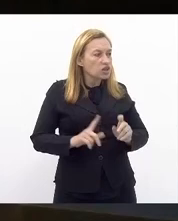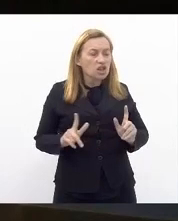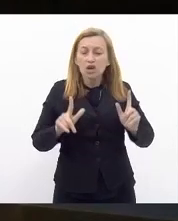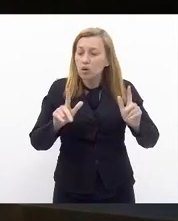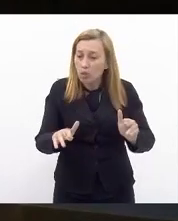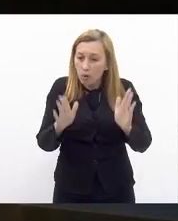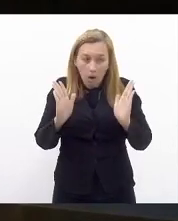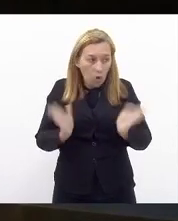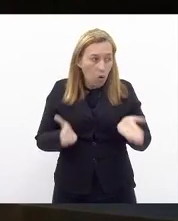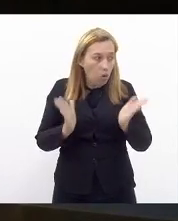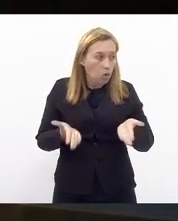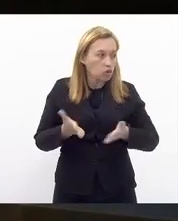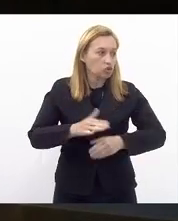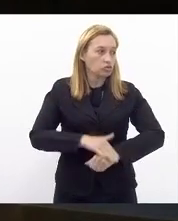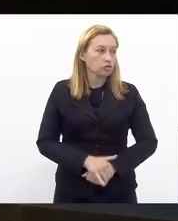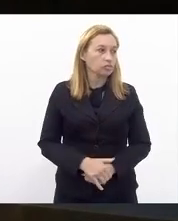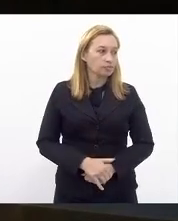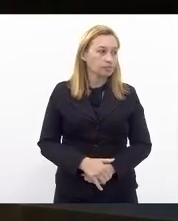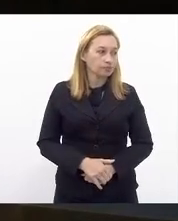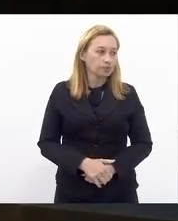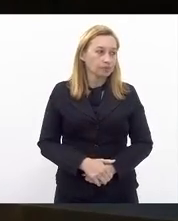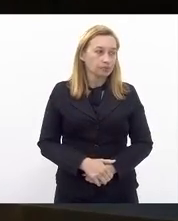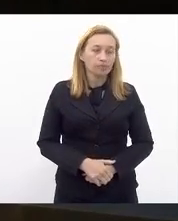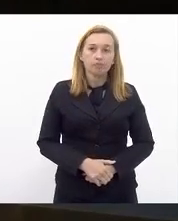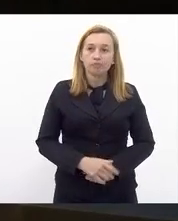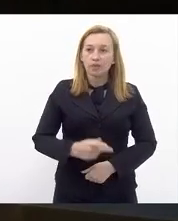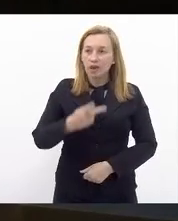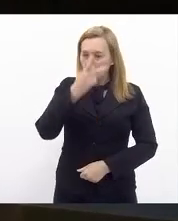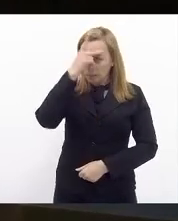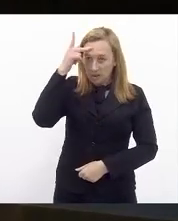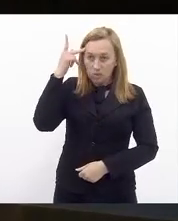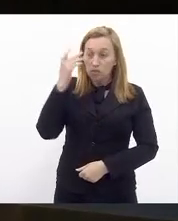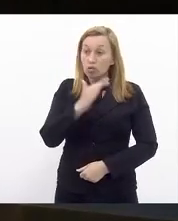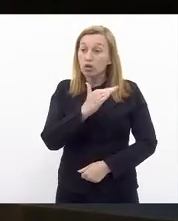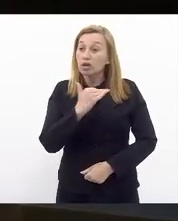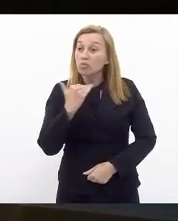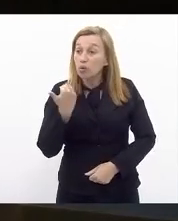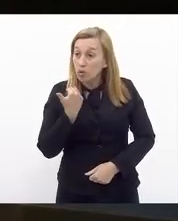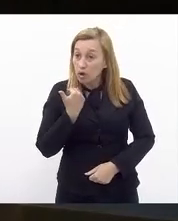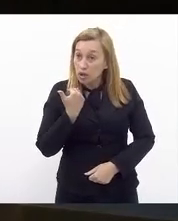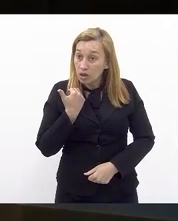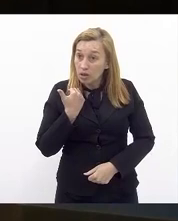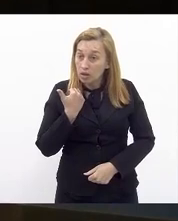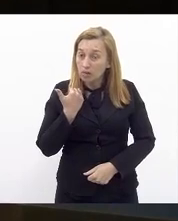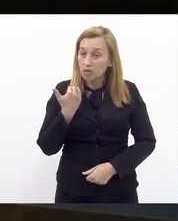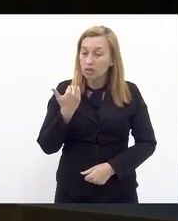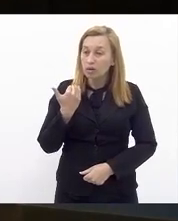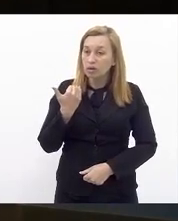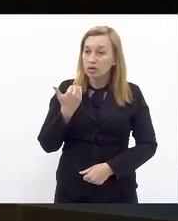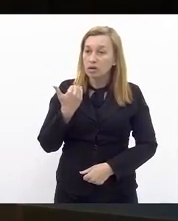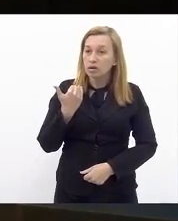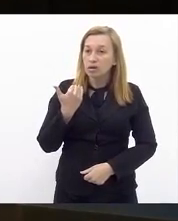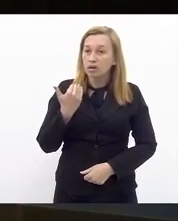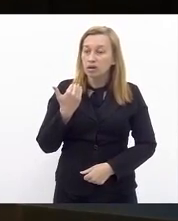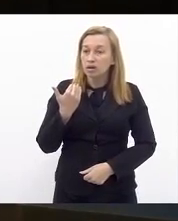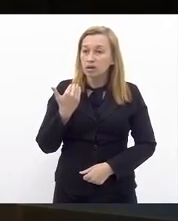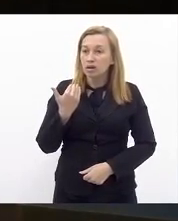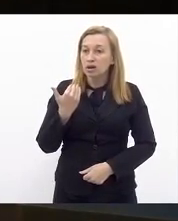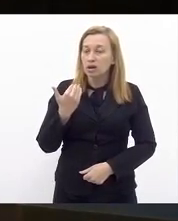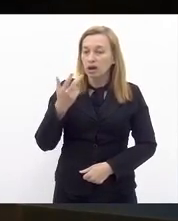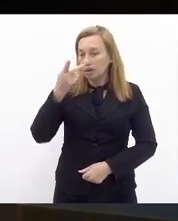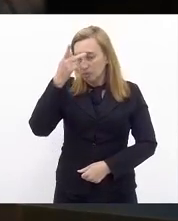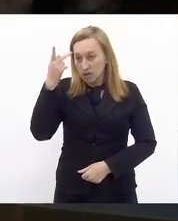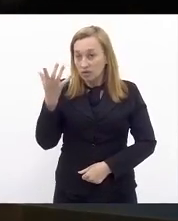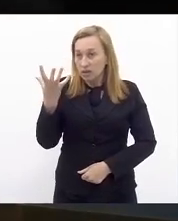hoje ou seja é a pessoa que vem a falecer o Dependente dele vai receber até o